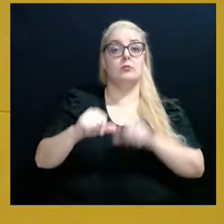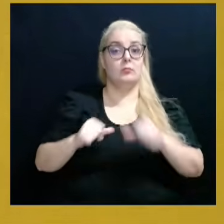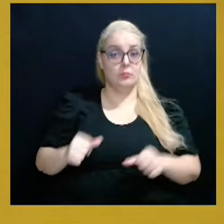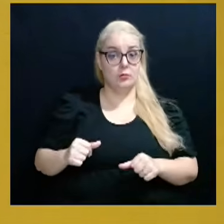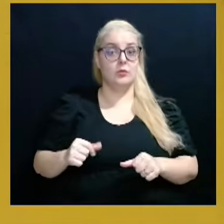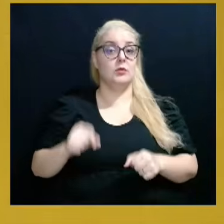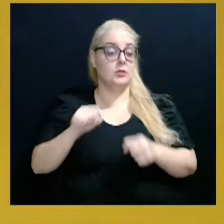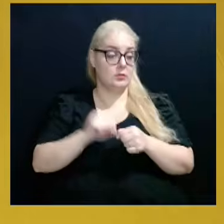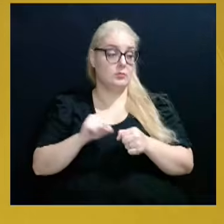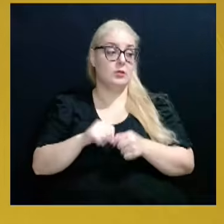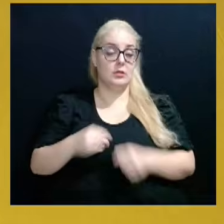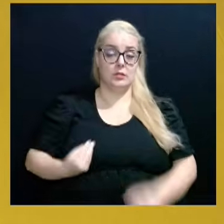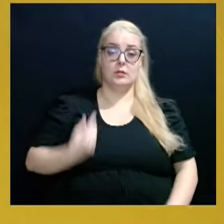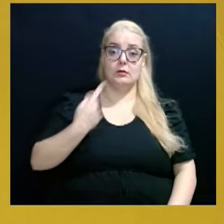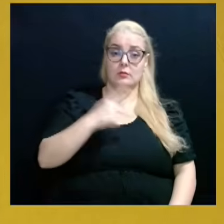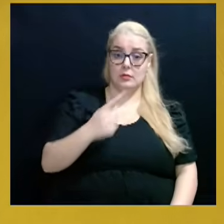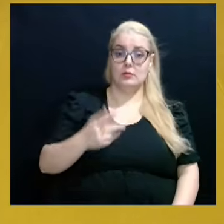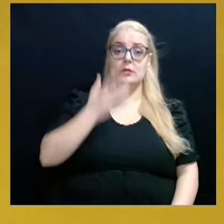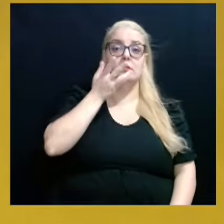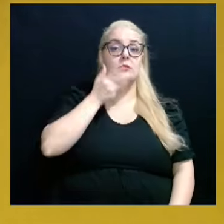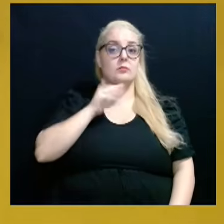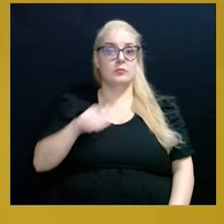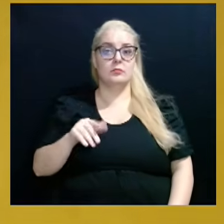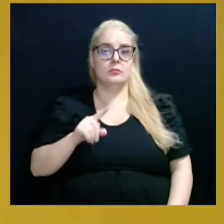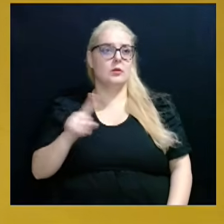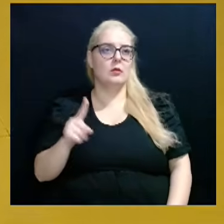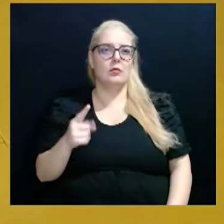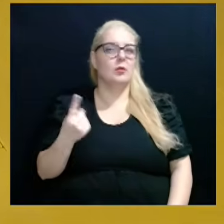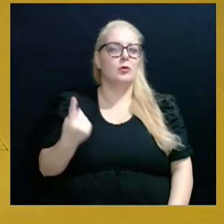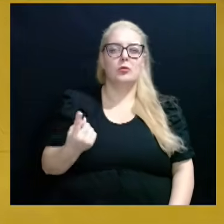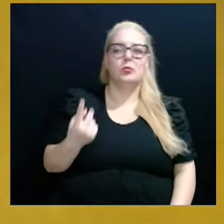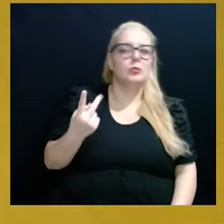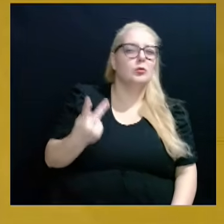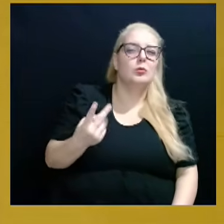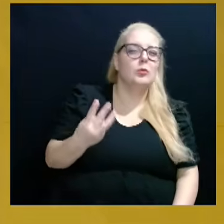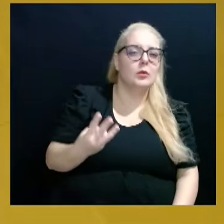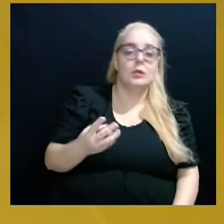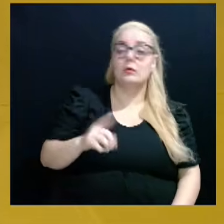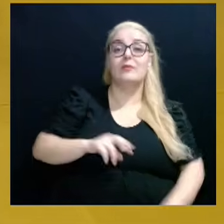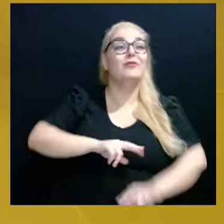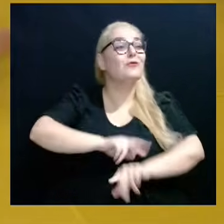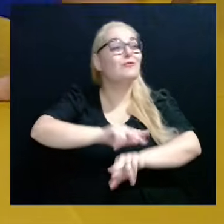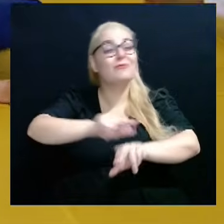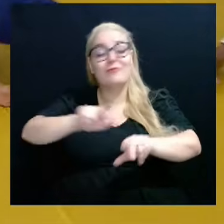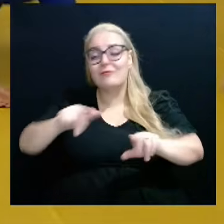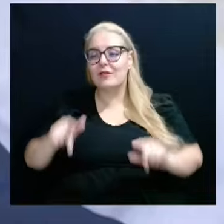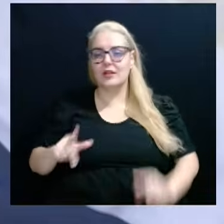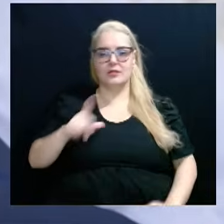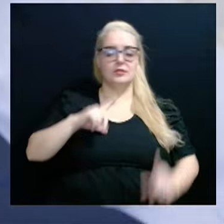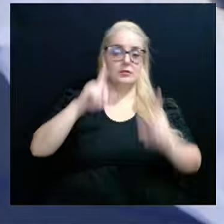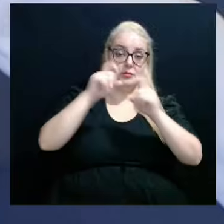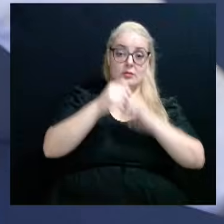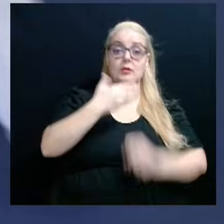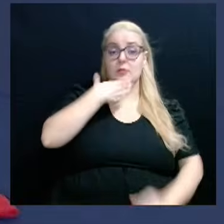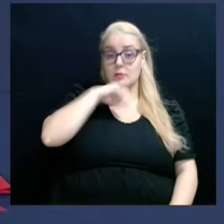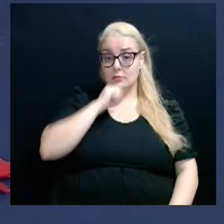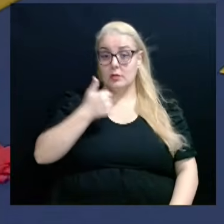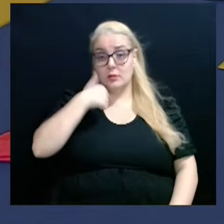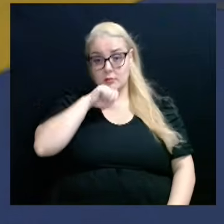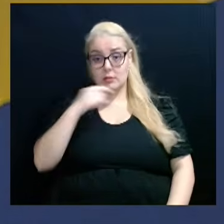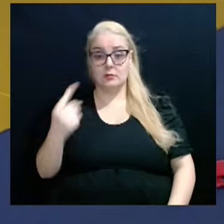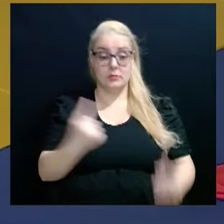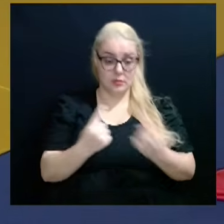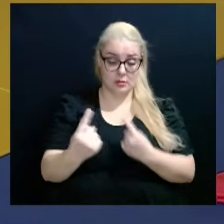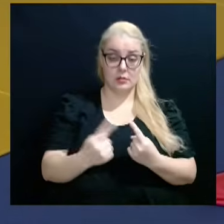vida dessas crianças. Não foram 2, 3, foram muitas que davam dificuldades. E os pais hoje, eles não só acreditam, como